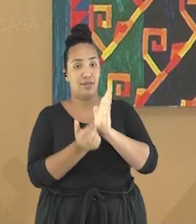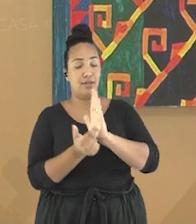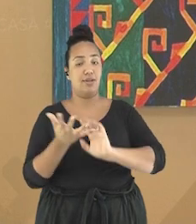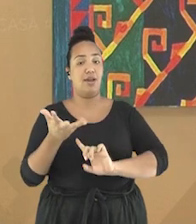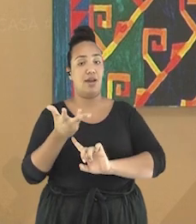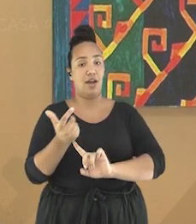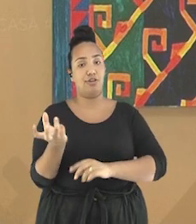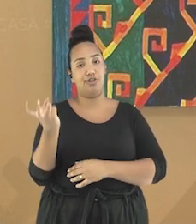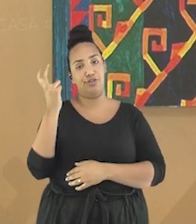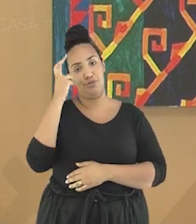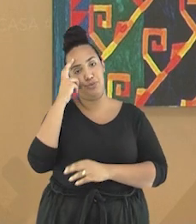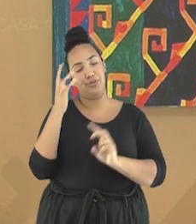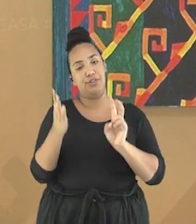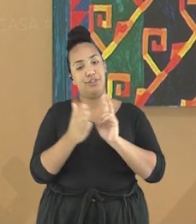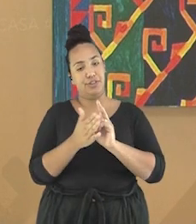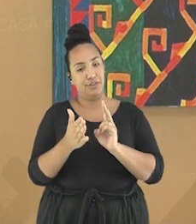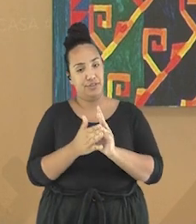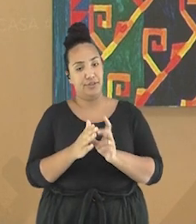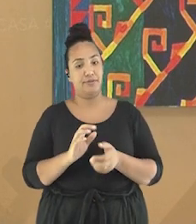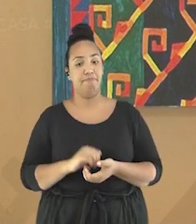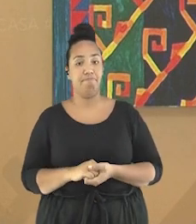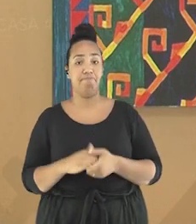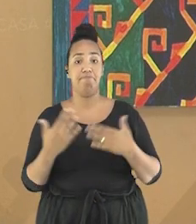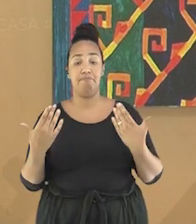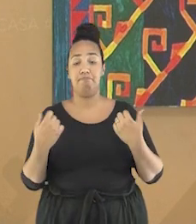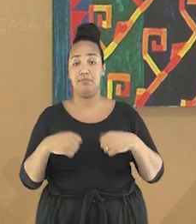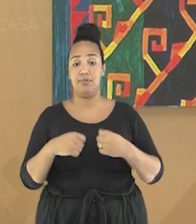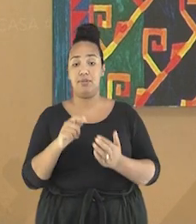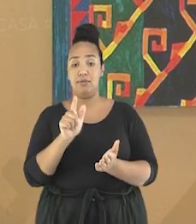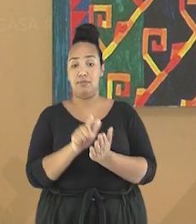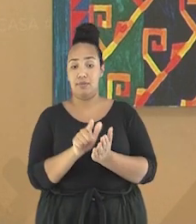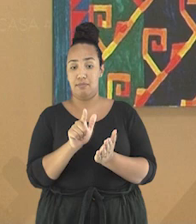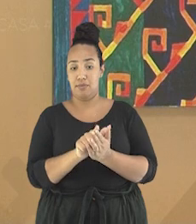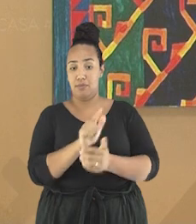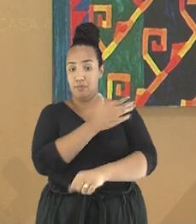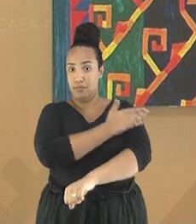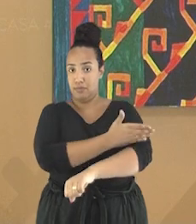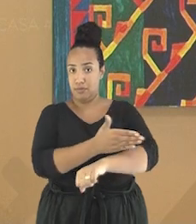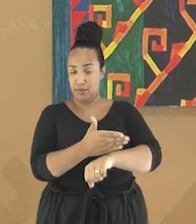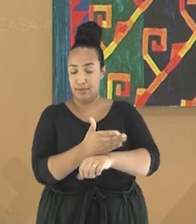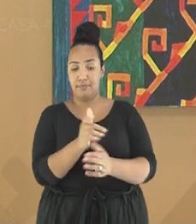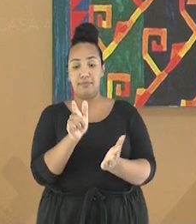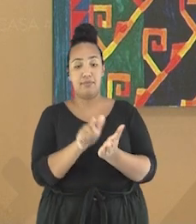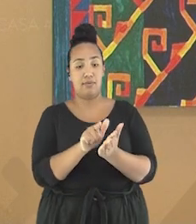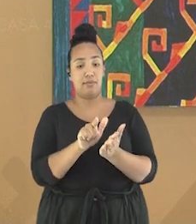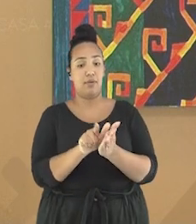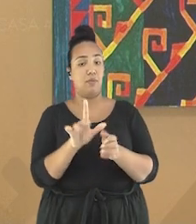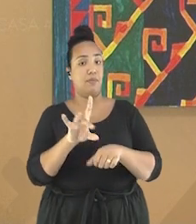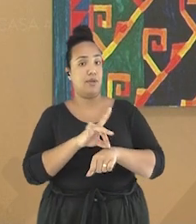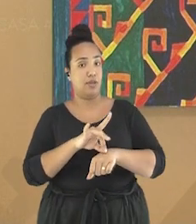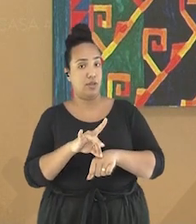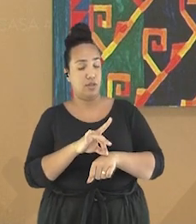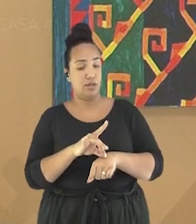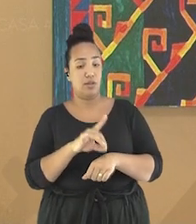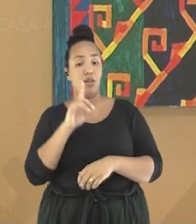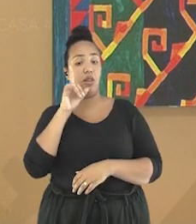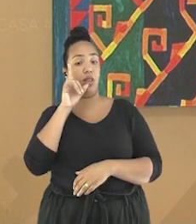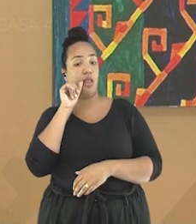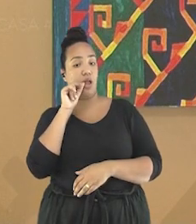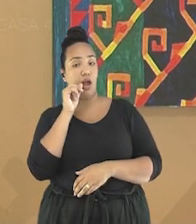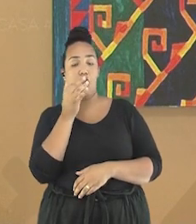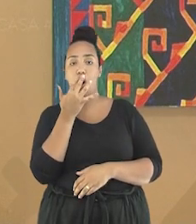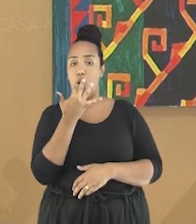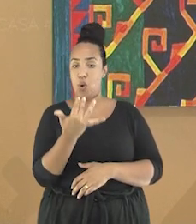indígenas? Vamos precisar de papel branco A4, papel preto, giz